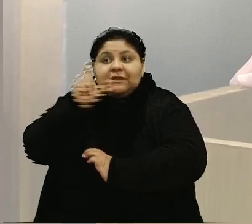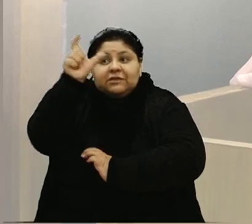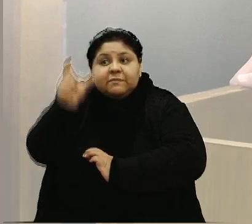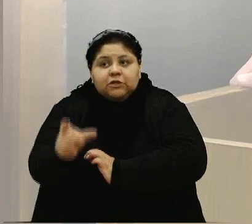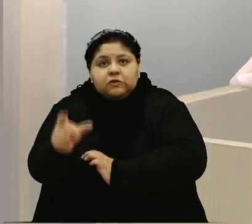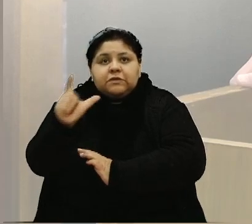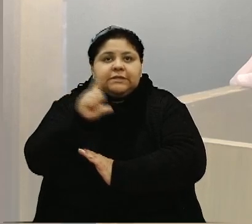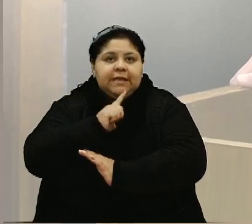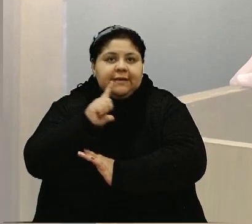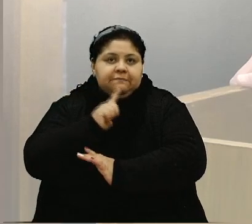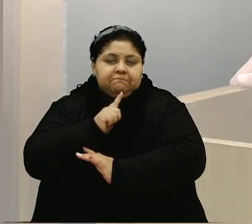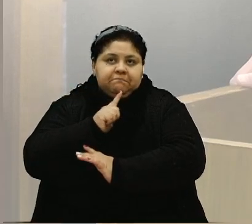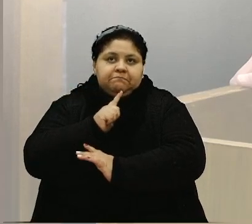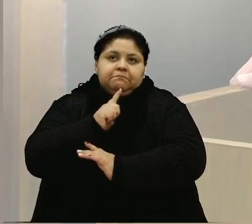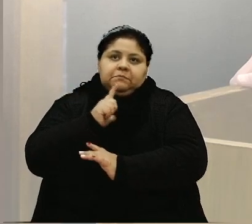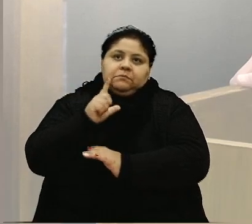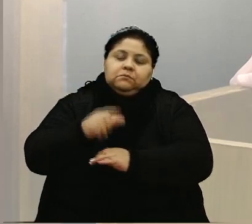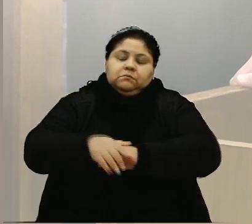têm.